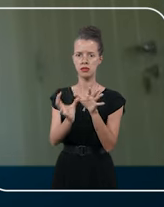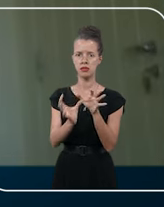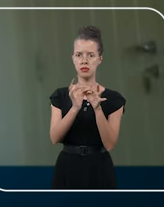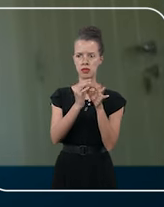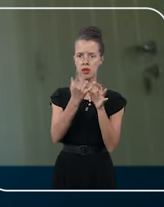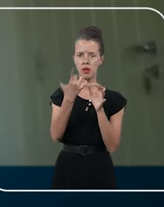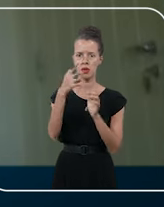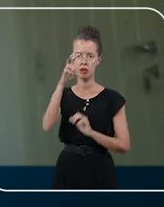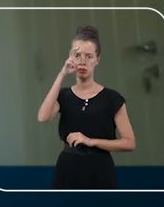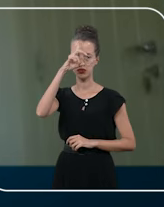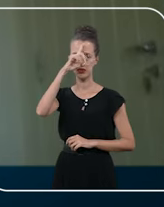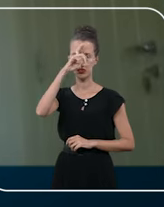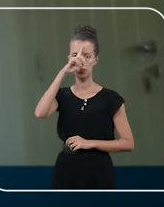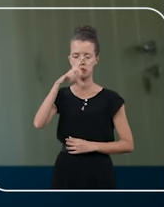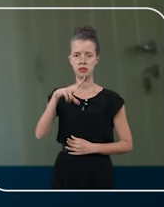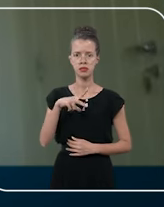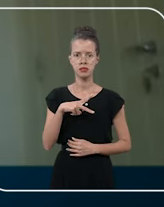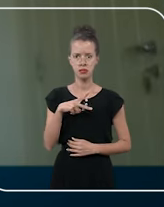disso,